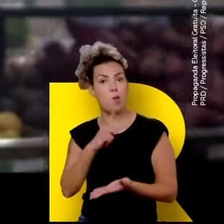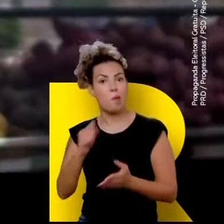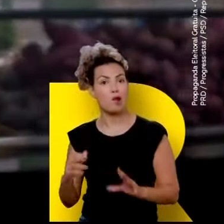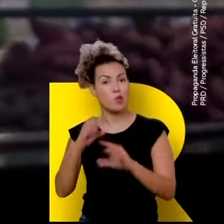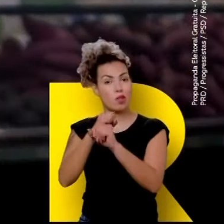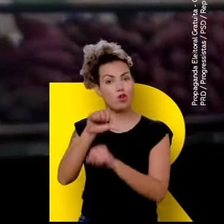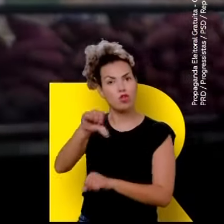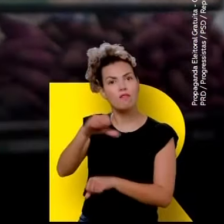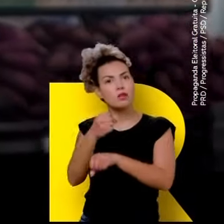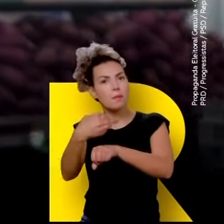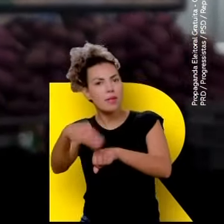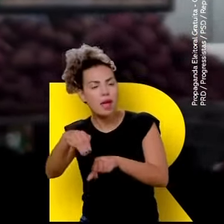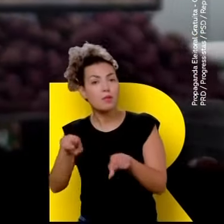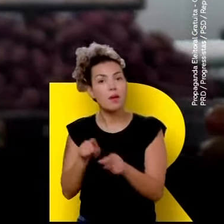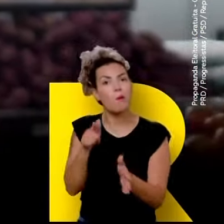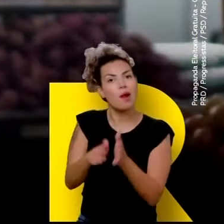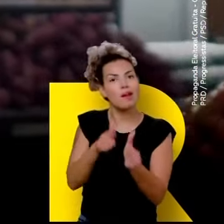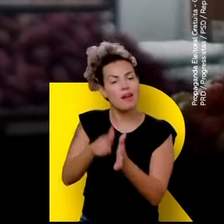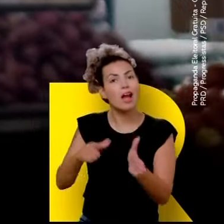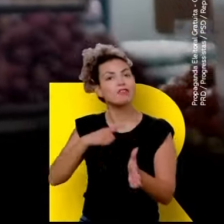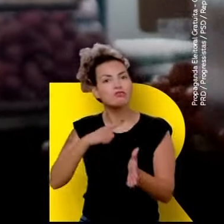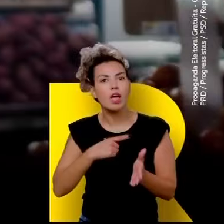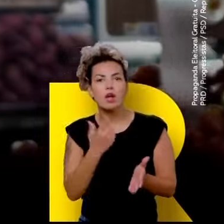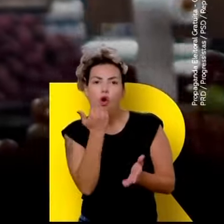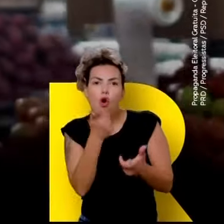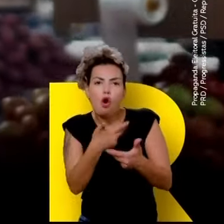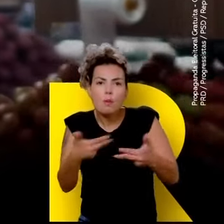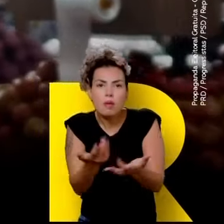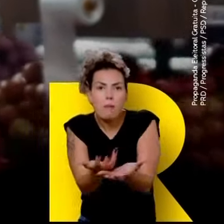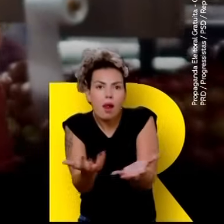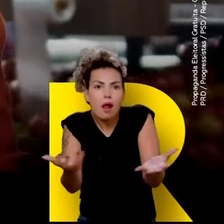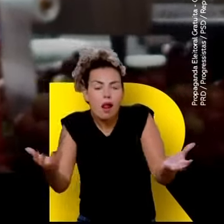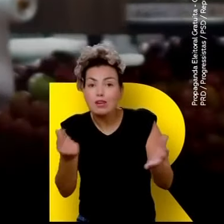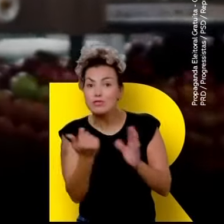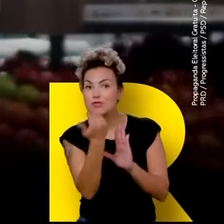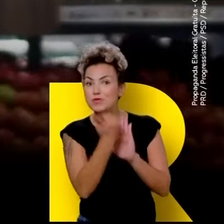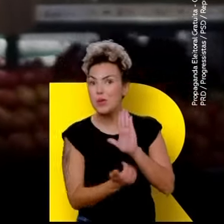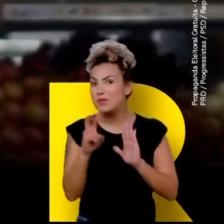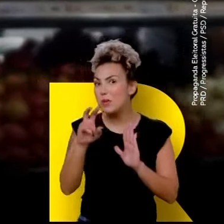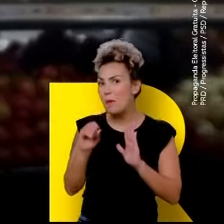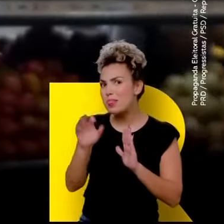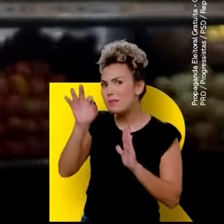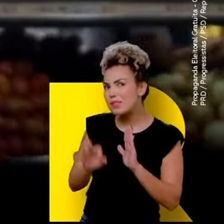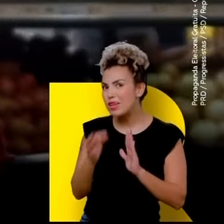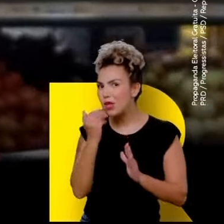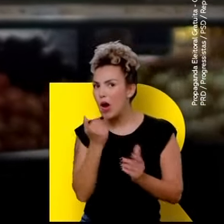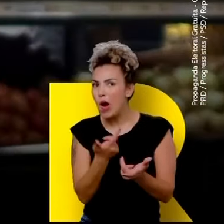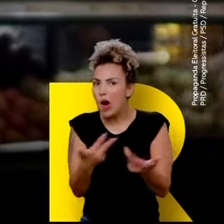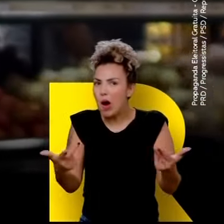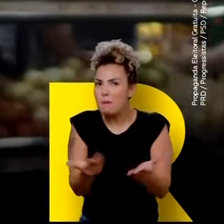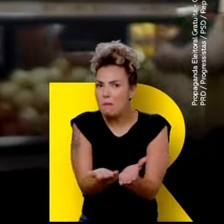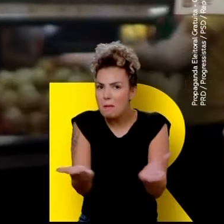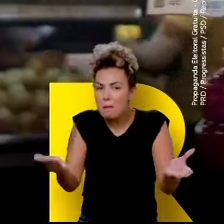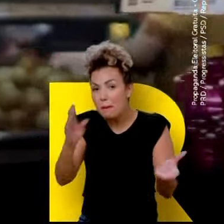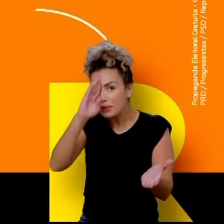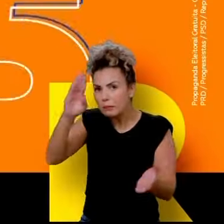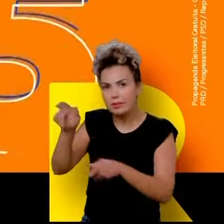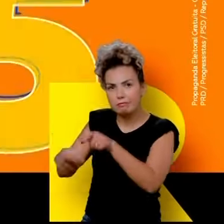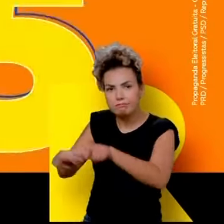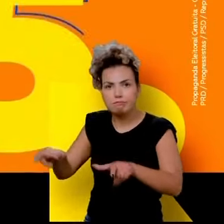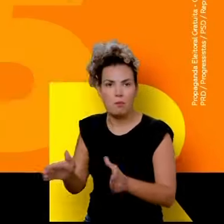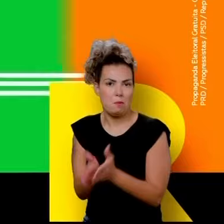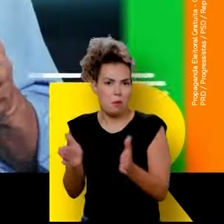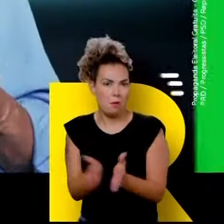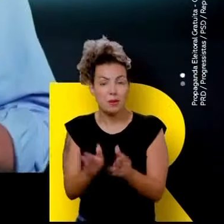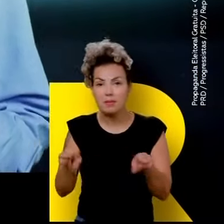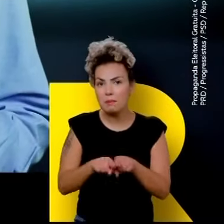São Miguel e Guaianazes ganharam um armazém solidário, que dá descontos de até 50% nos alimentos para a população de baixa